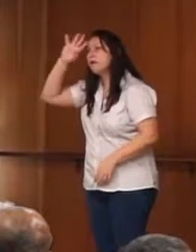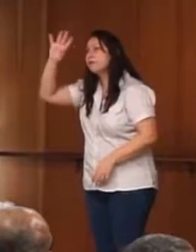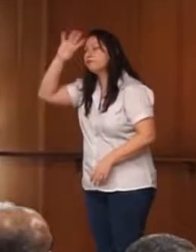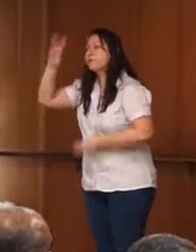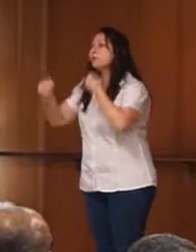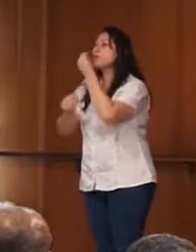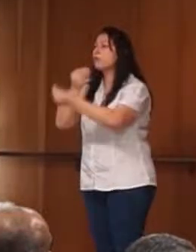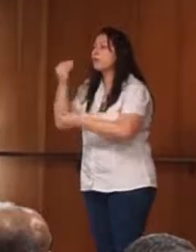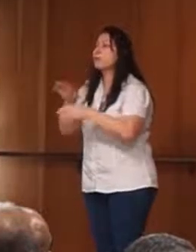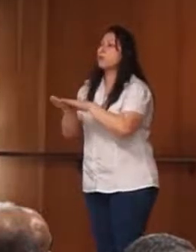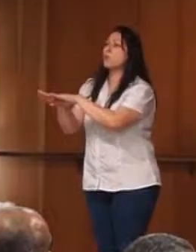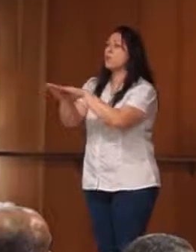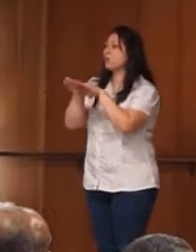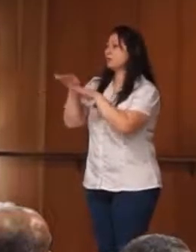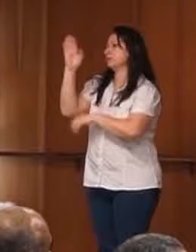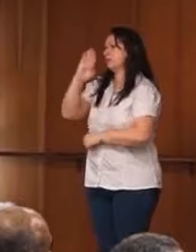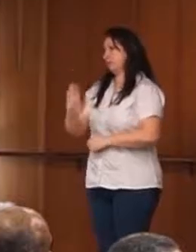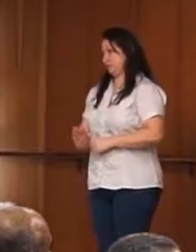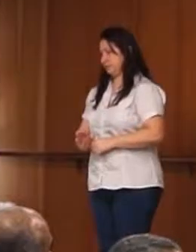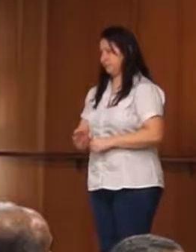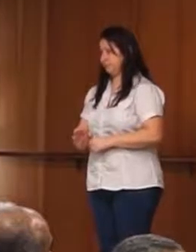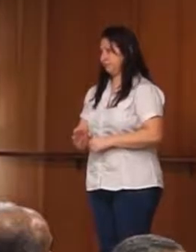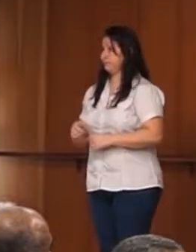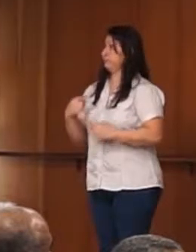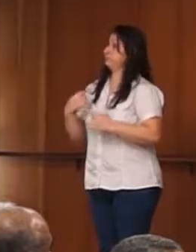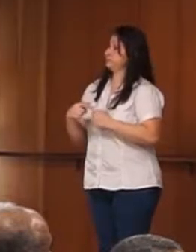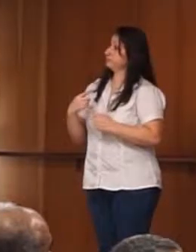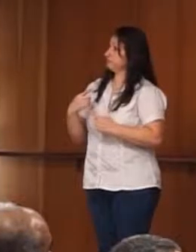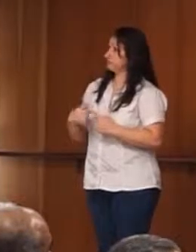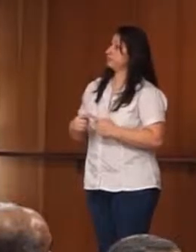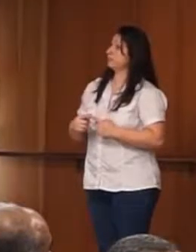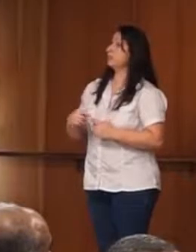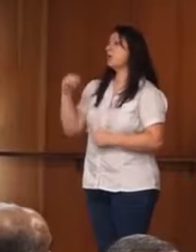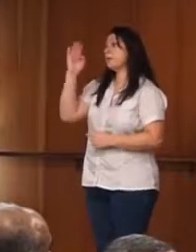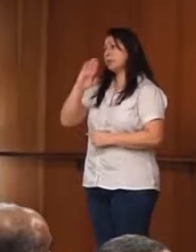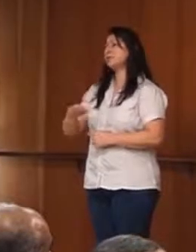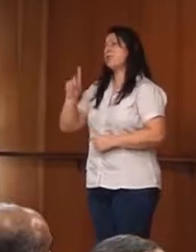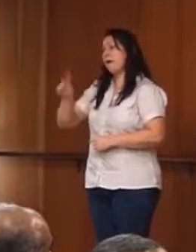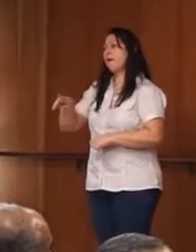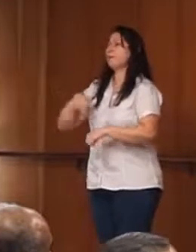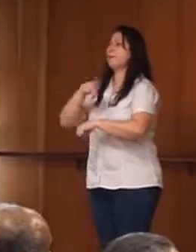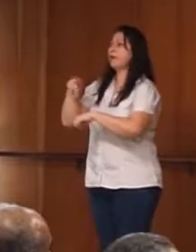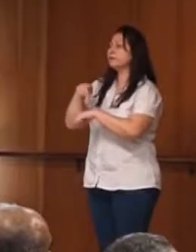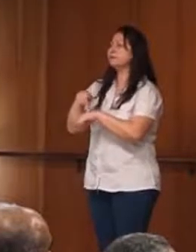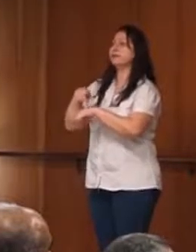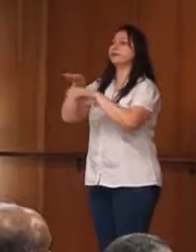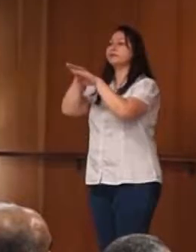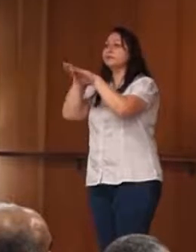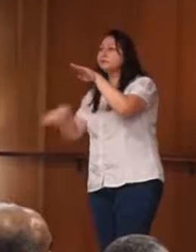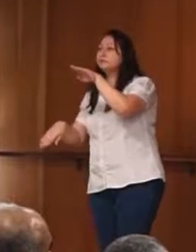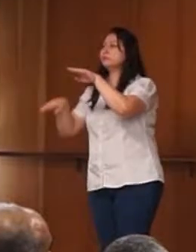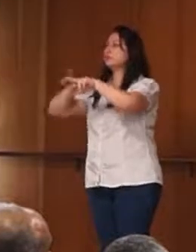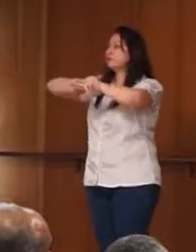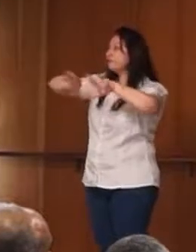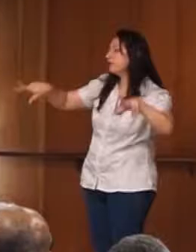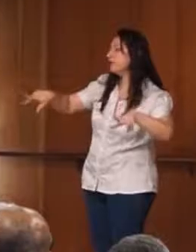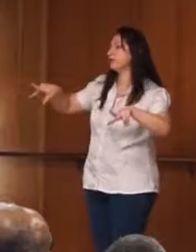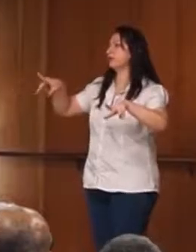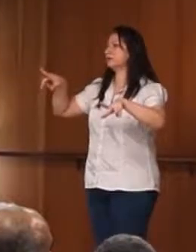Brasil, né? Porque o Brasil é um país que a gente ouve muito falar que ele é desigual, etc., não é isso?